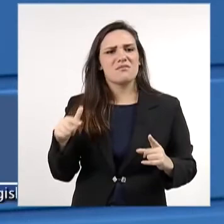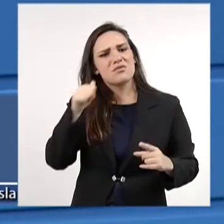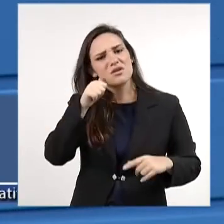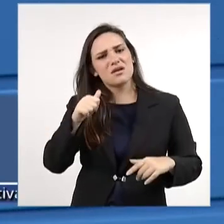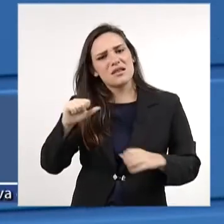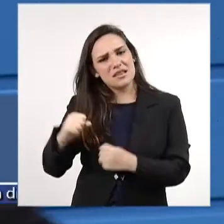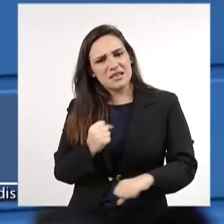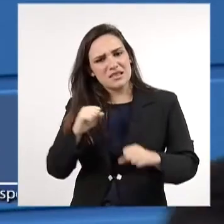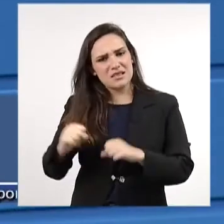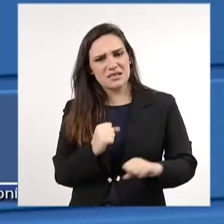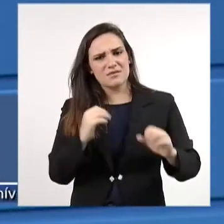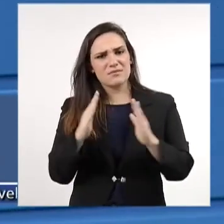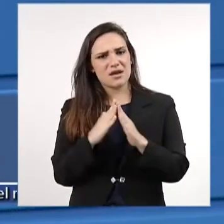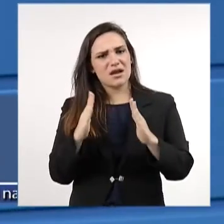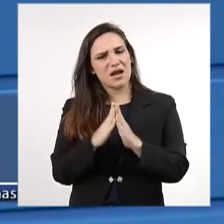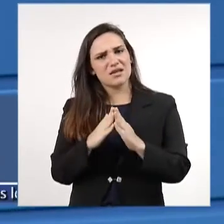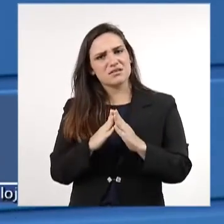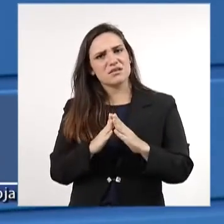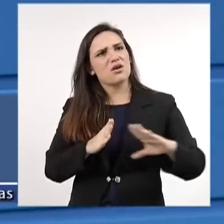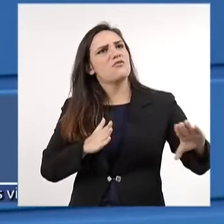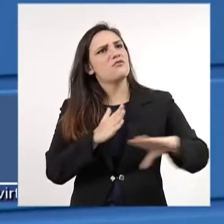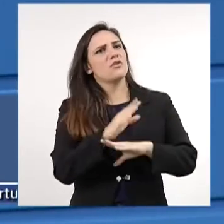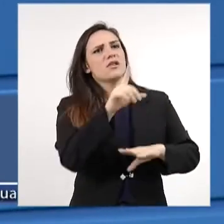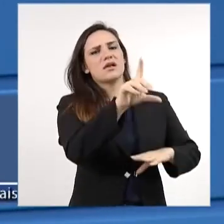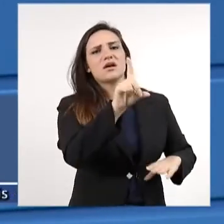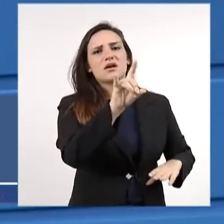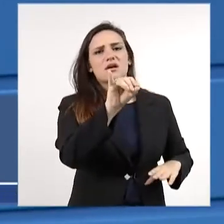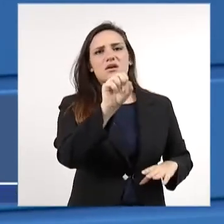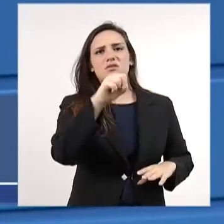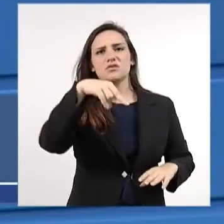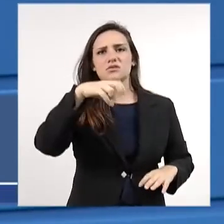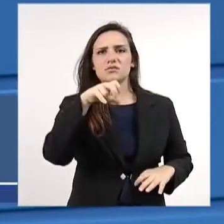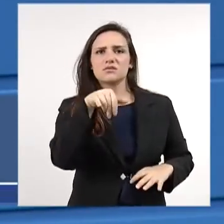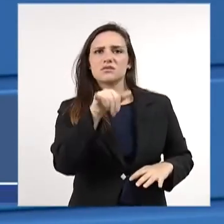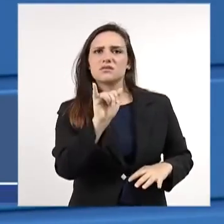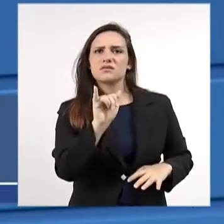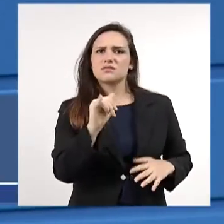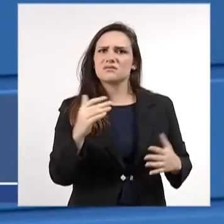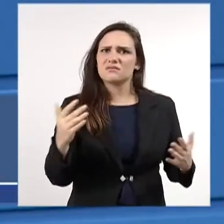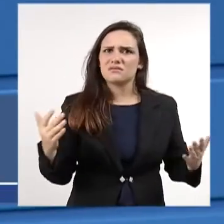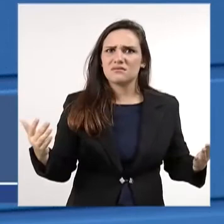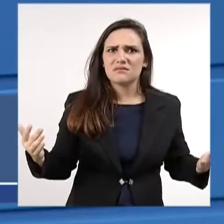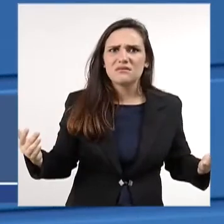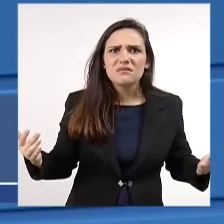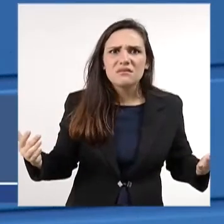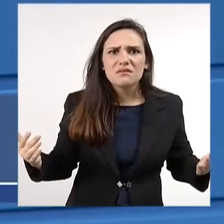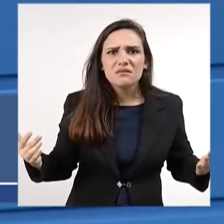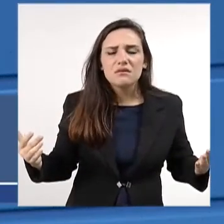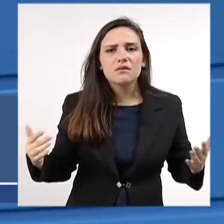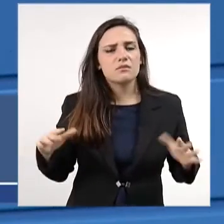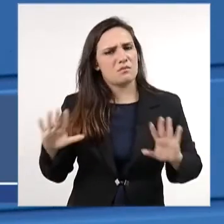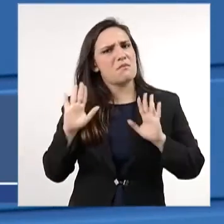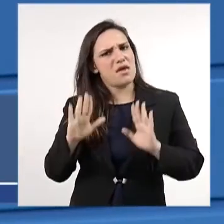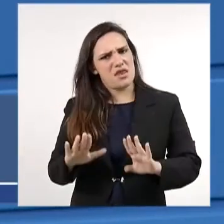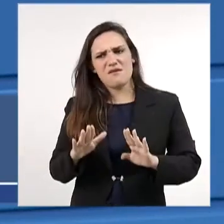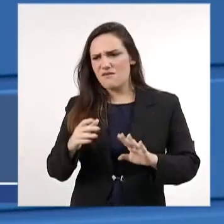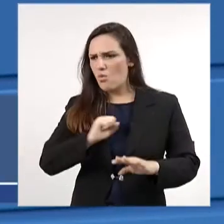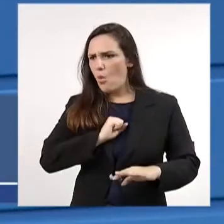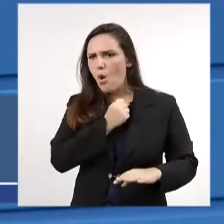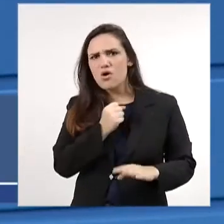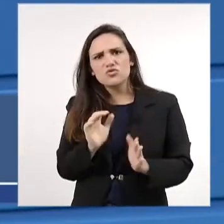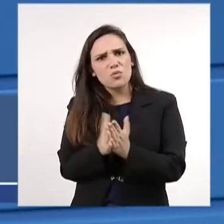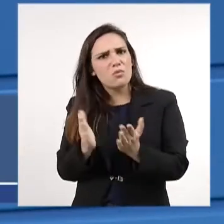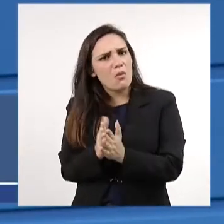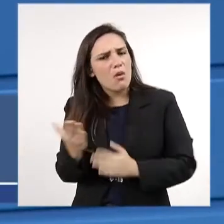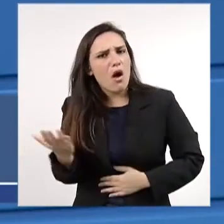Né, na época do governo do PT. Então, ele demonstra o quê? Um ódio aos pobres, né? Esse governo